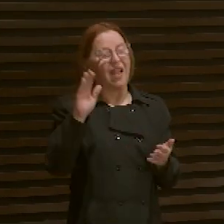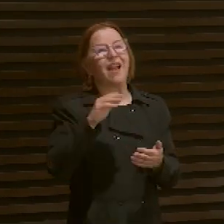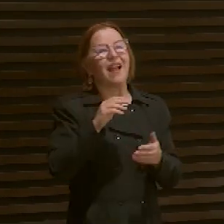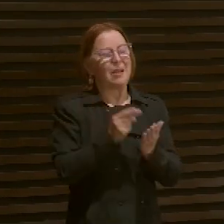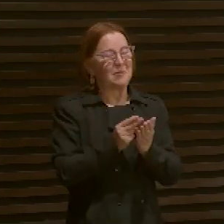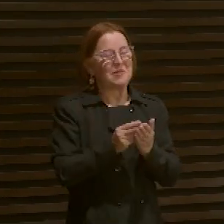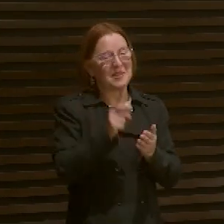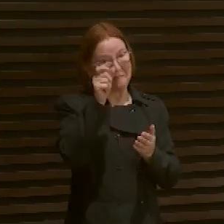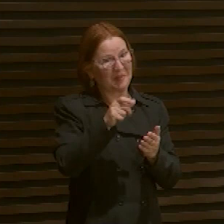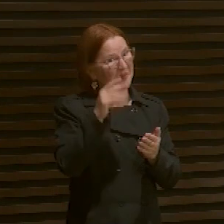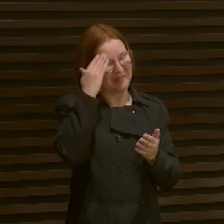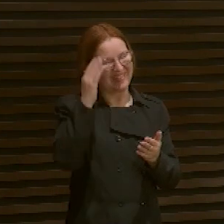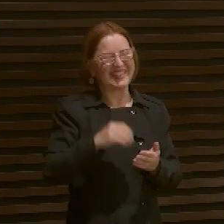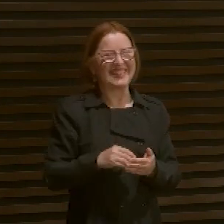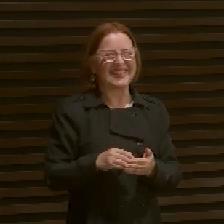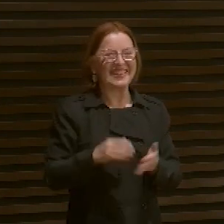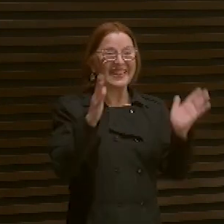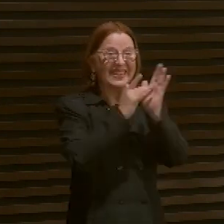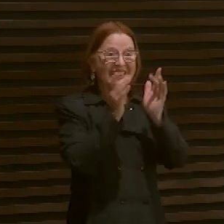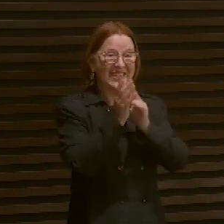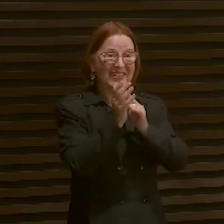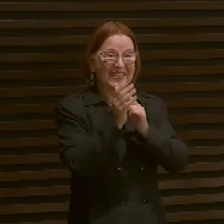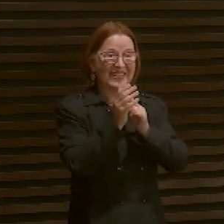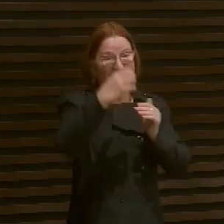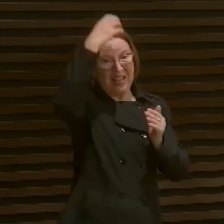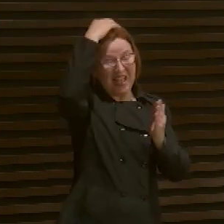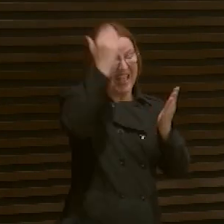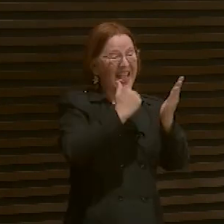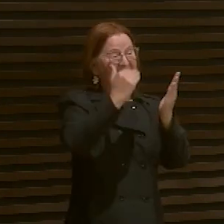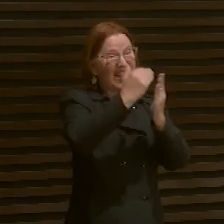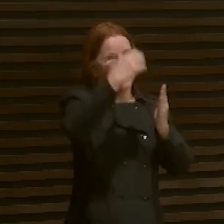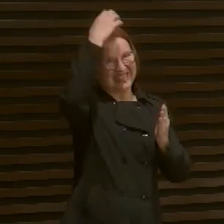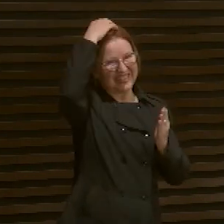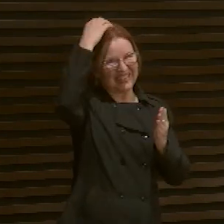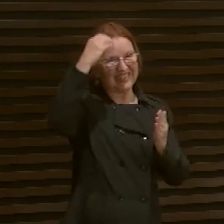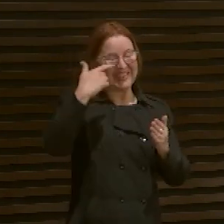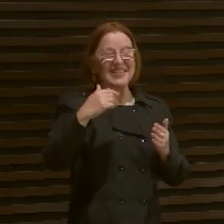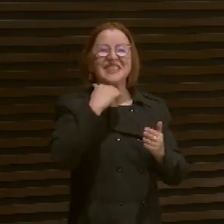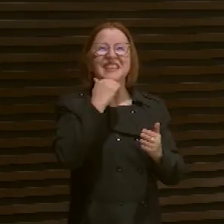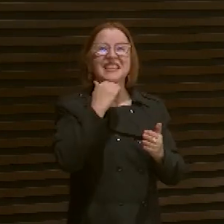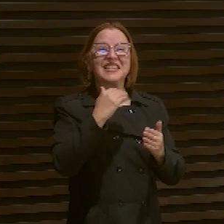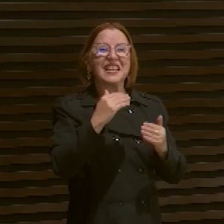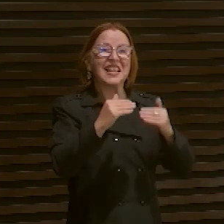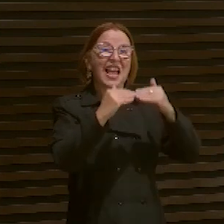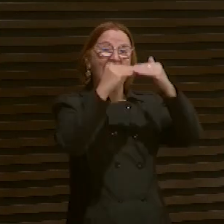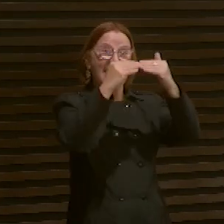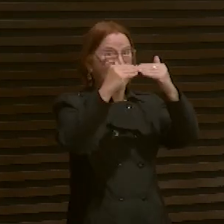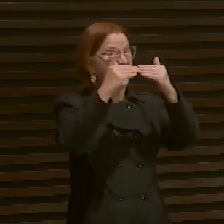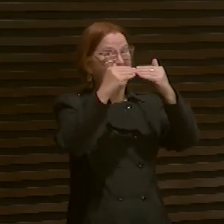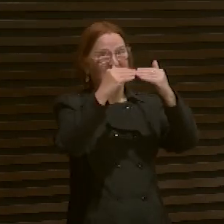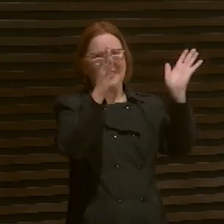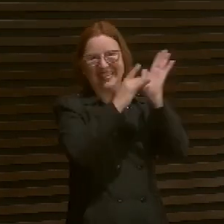Irmãos, ele é o Rei dos reis. Não tem nenhum acima dele e nunca terá. Nunca